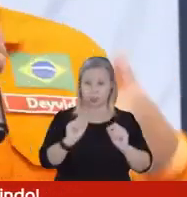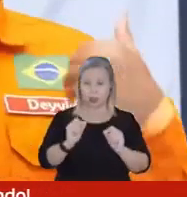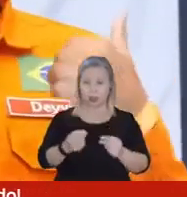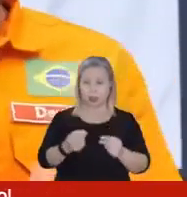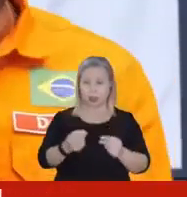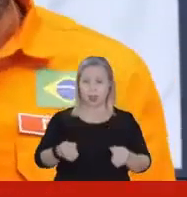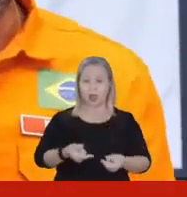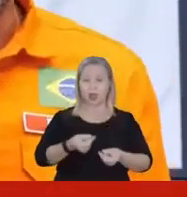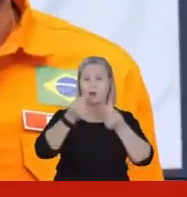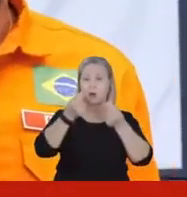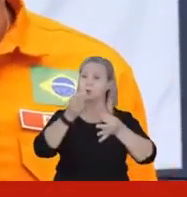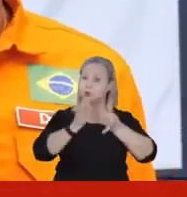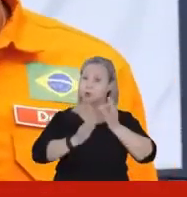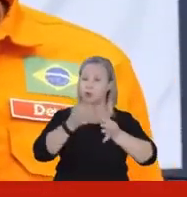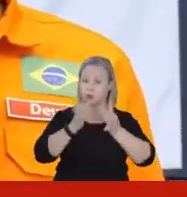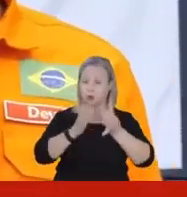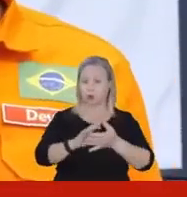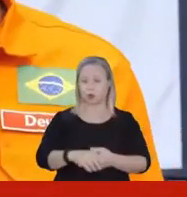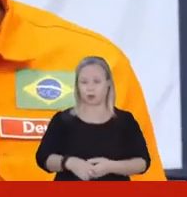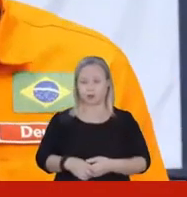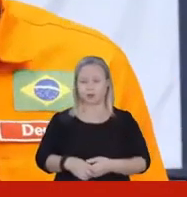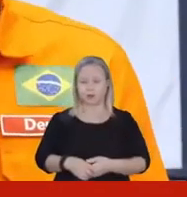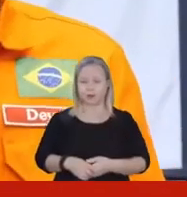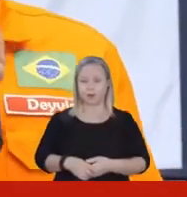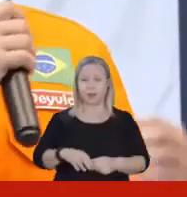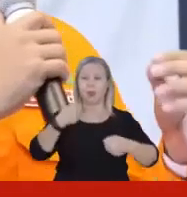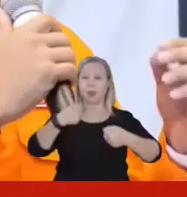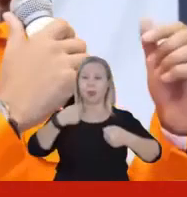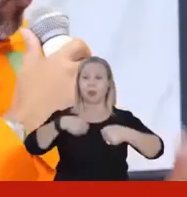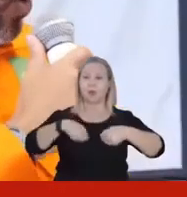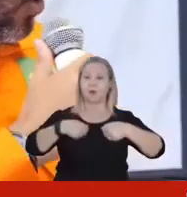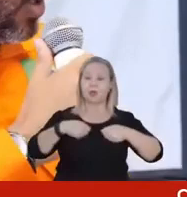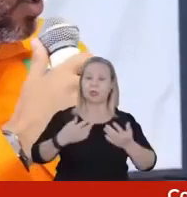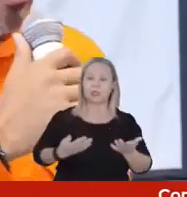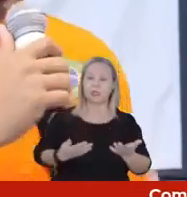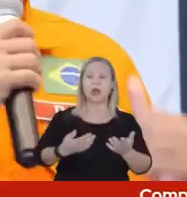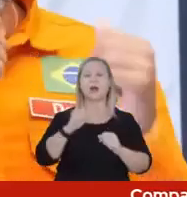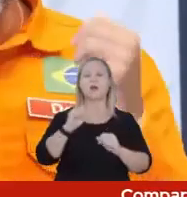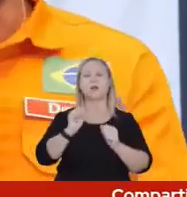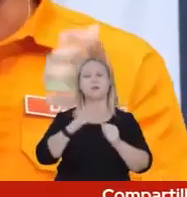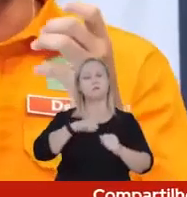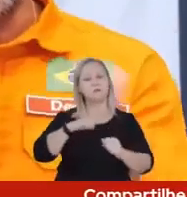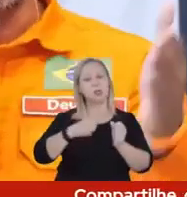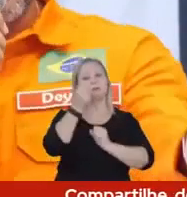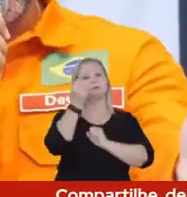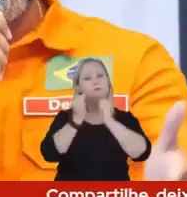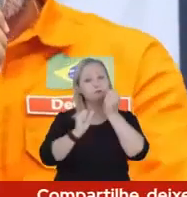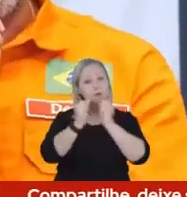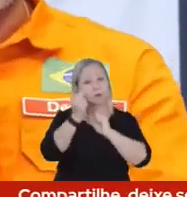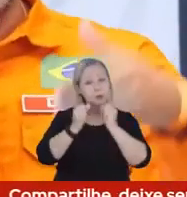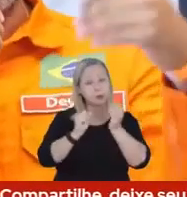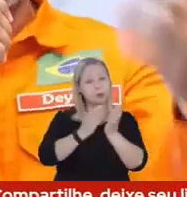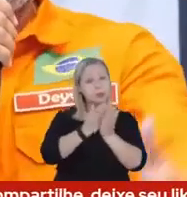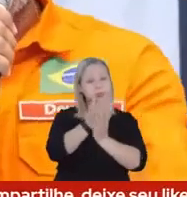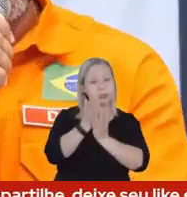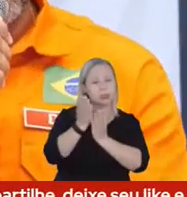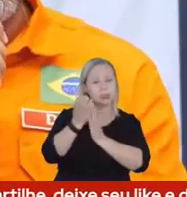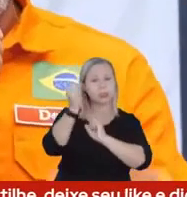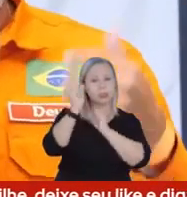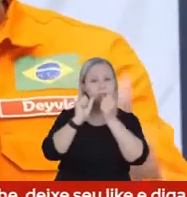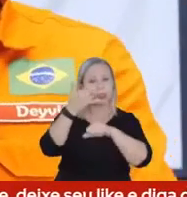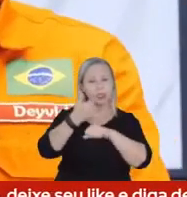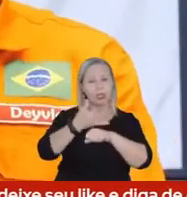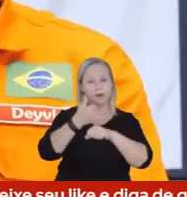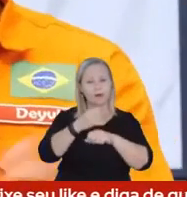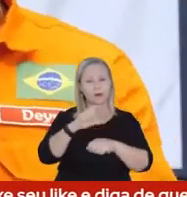reconstrução do nosso grande parque de refino, de nós termos de volta a nossa distribuição, a partir da BR